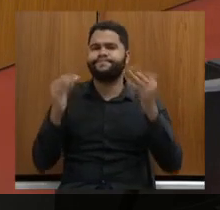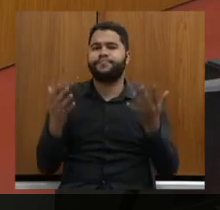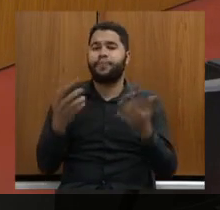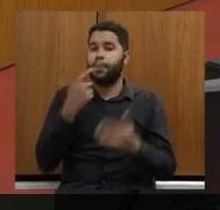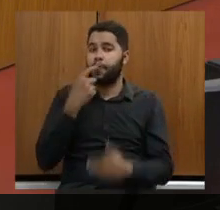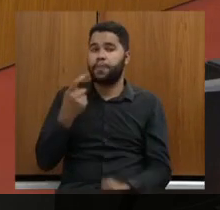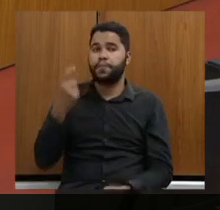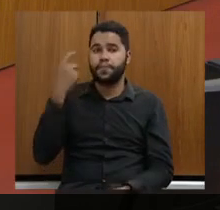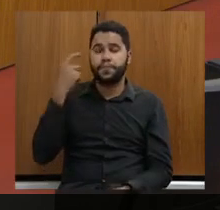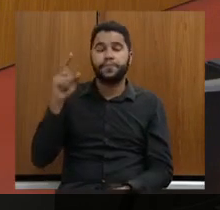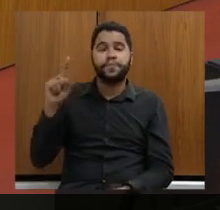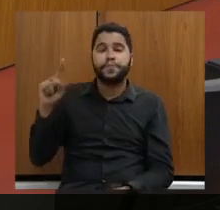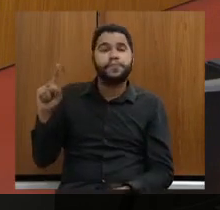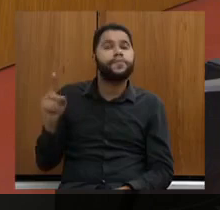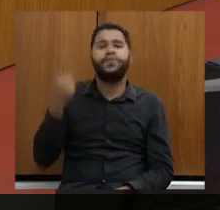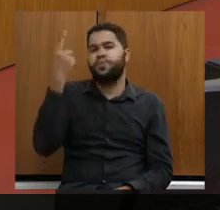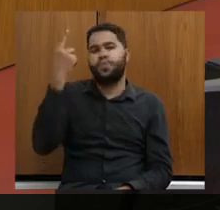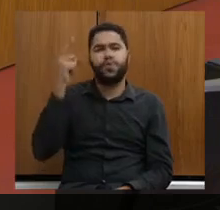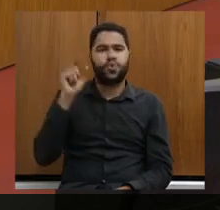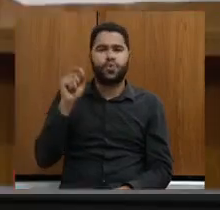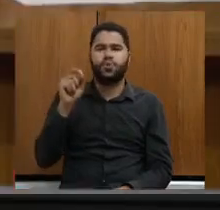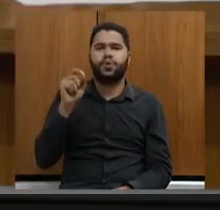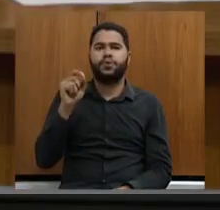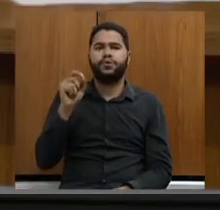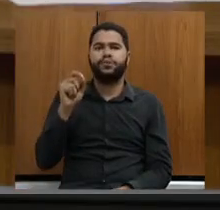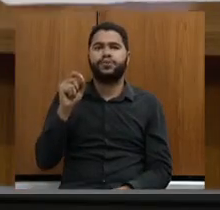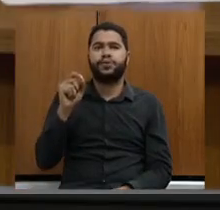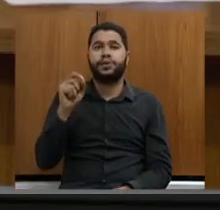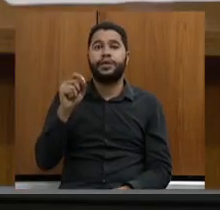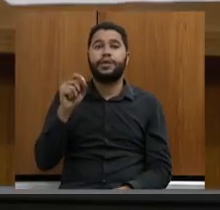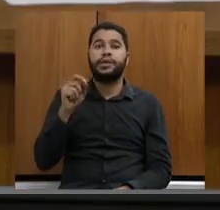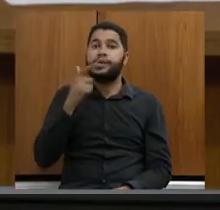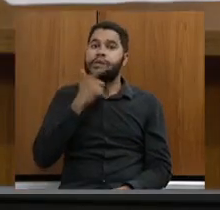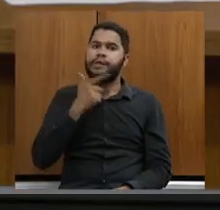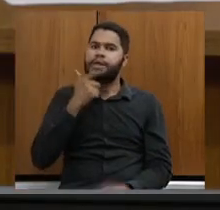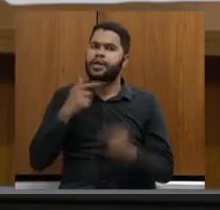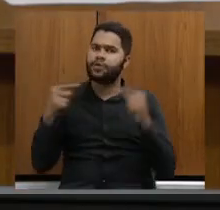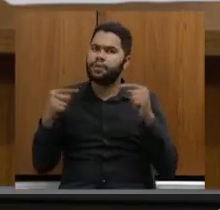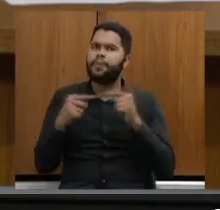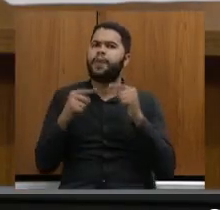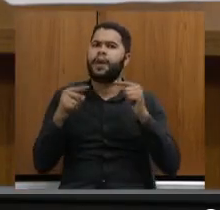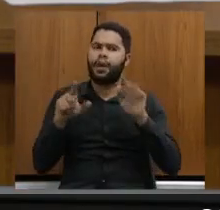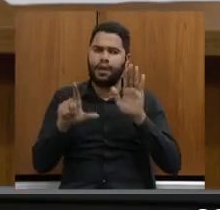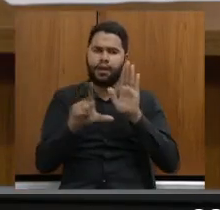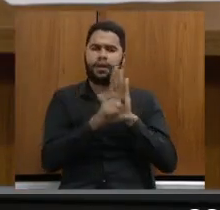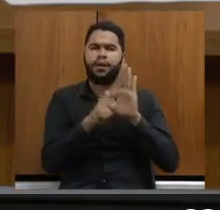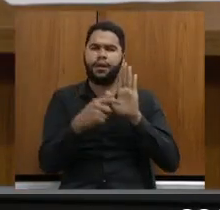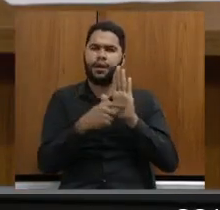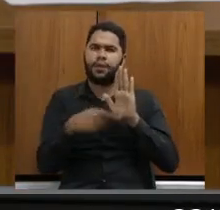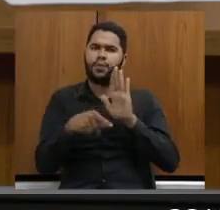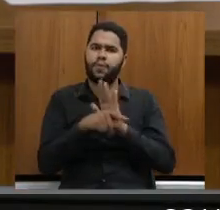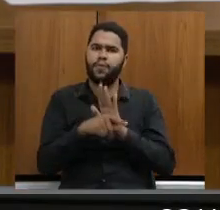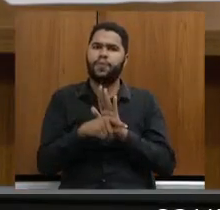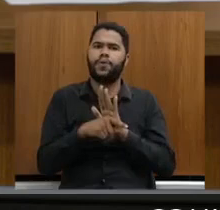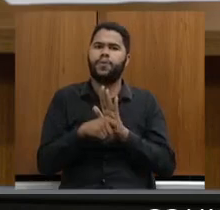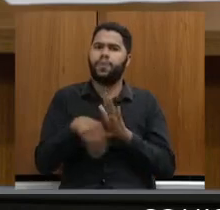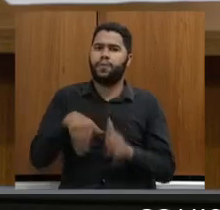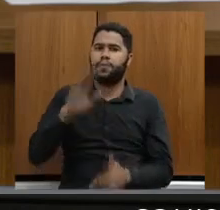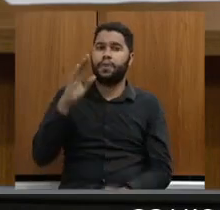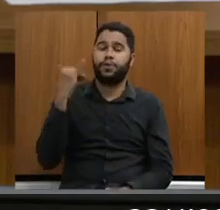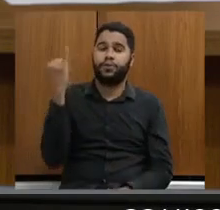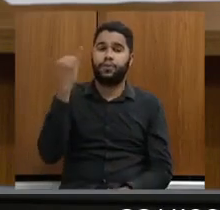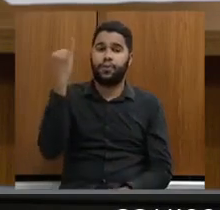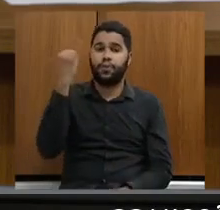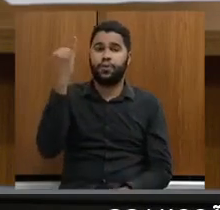recentemente conseguiu ser primeira vez mandar Queijos de uma forma legal para o importante o concurso Mundial mais importante